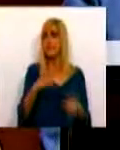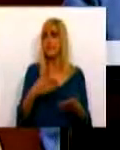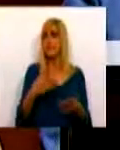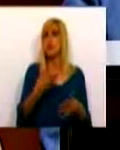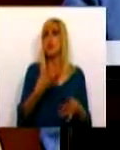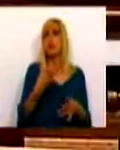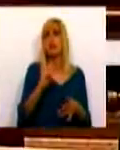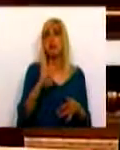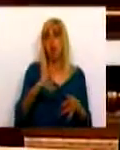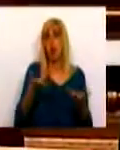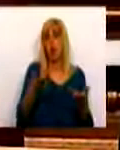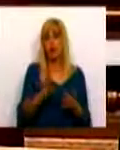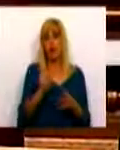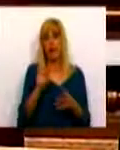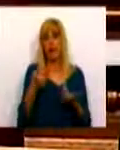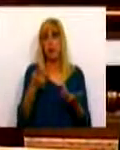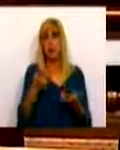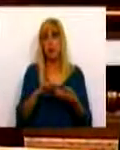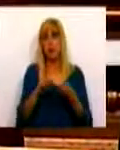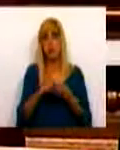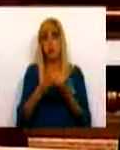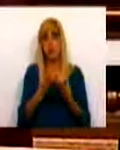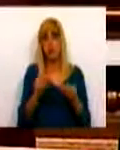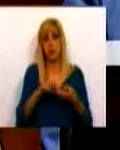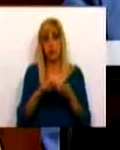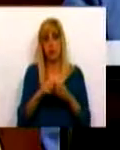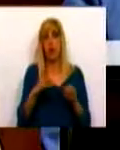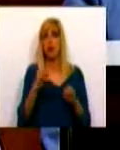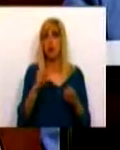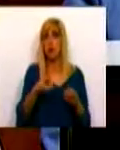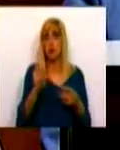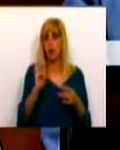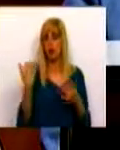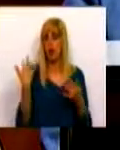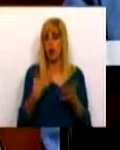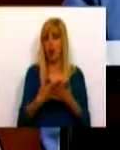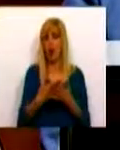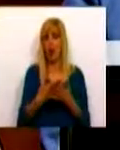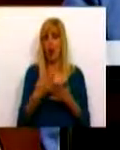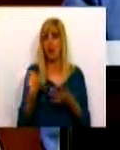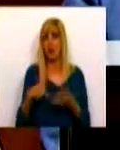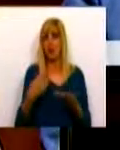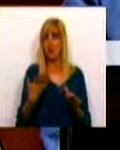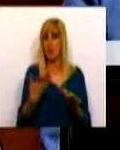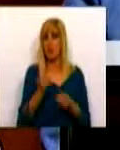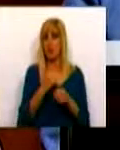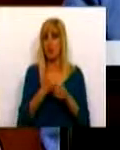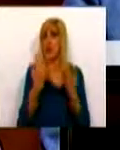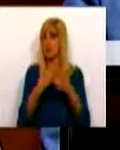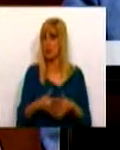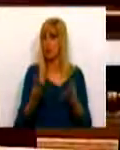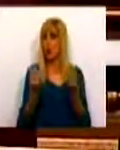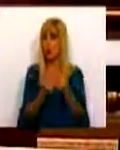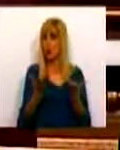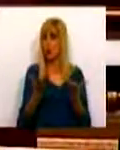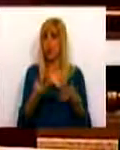nós estamos a resolver agora um problema que tem 39 anos e resolvê-lo-emos de facto, temos estado a trabalhar com os sindicatos e